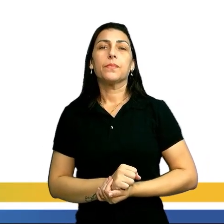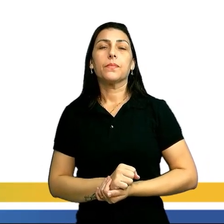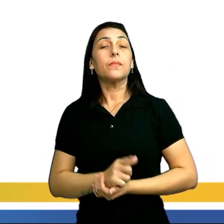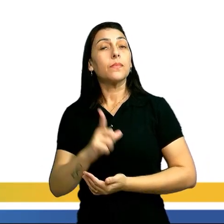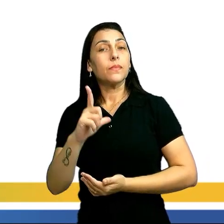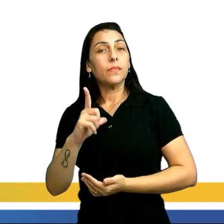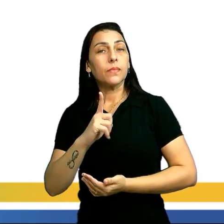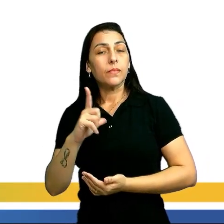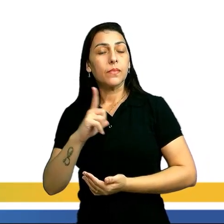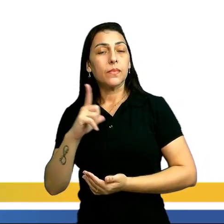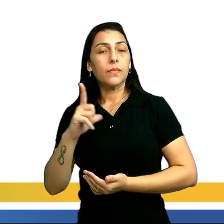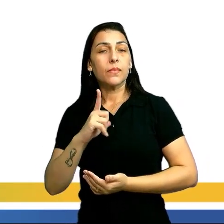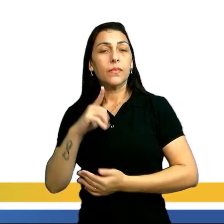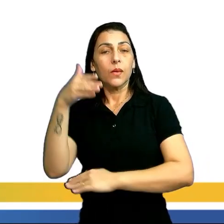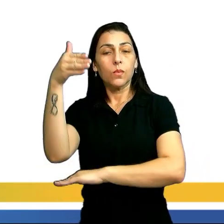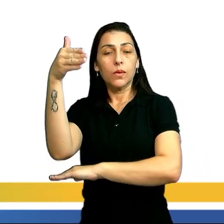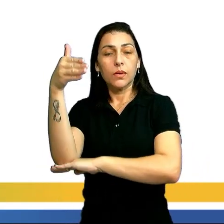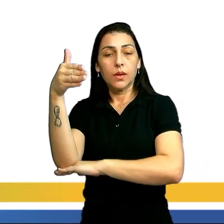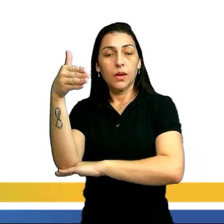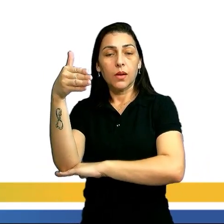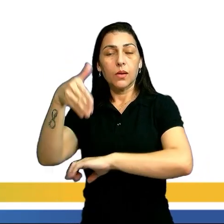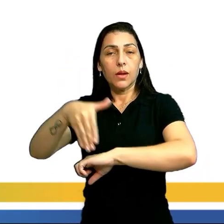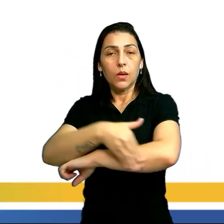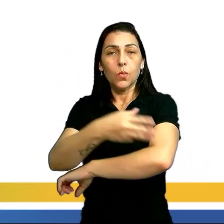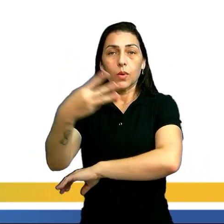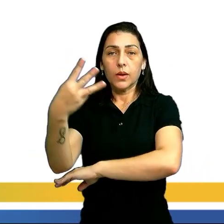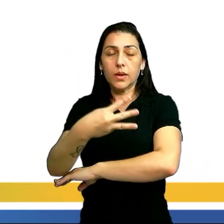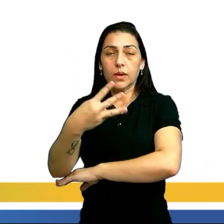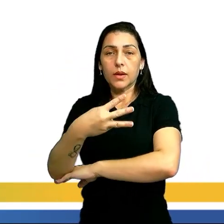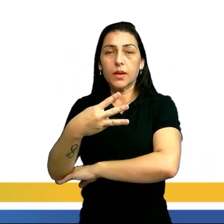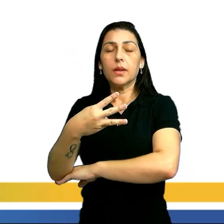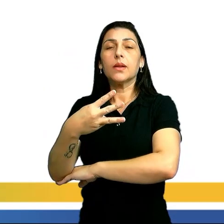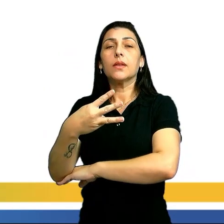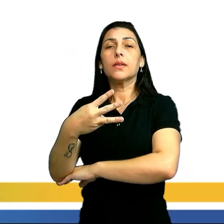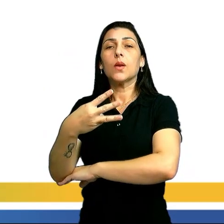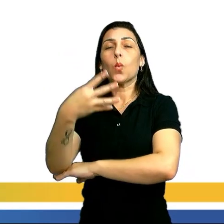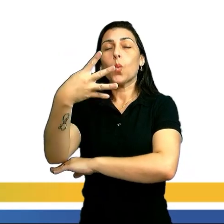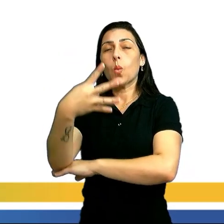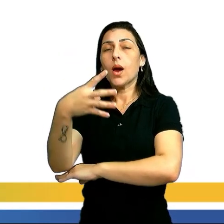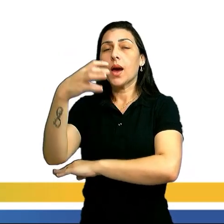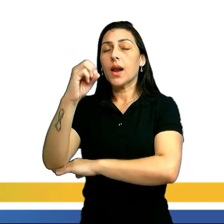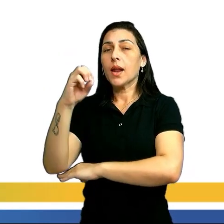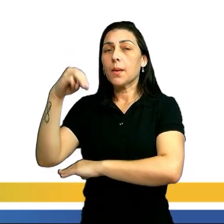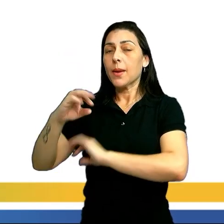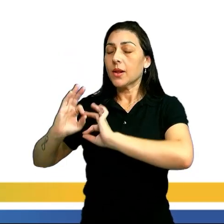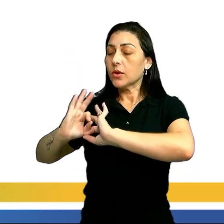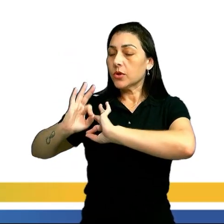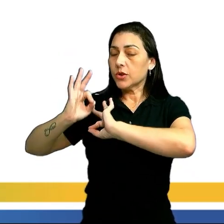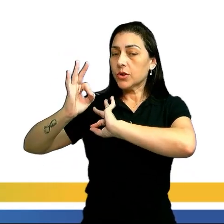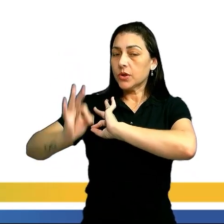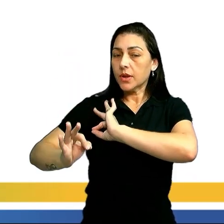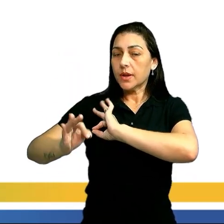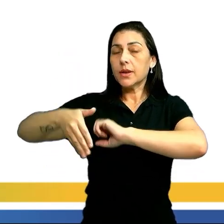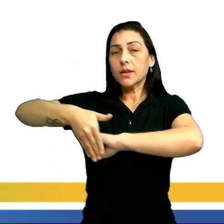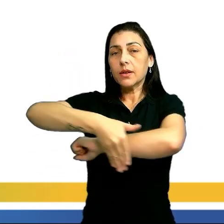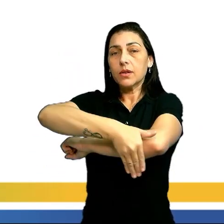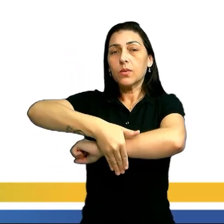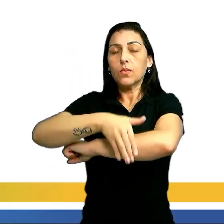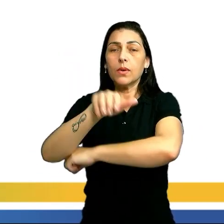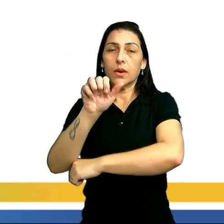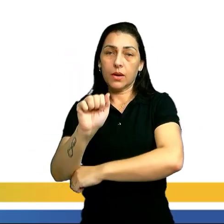Ela está hospedada em um hotel na Rua 3, posicionada a exato 40 metros de distância da Avenida